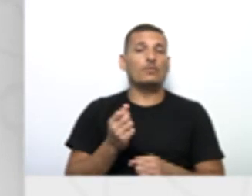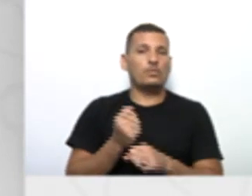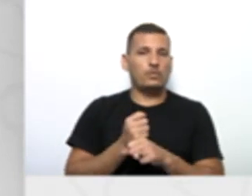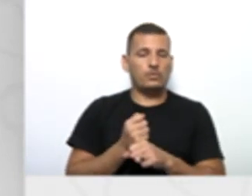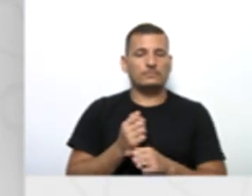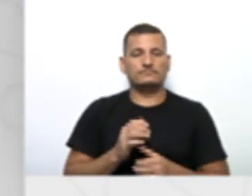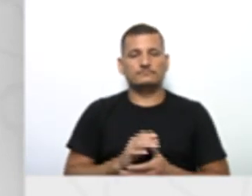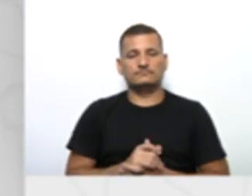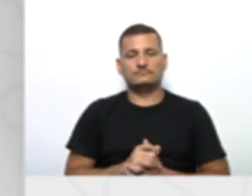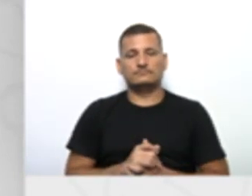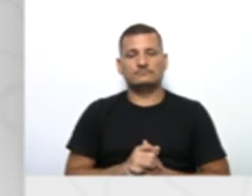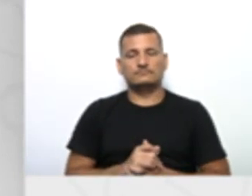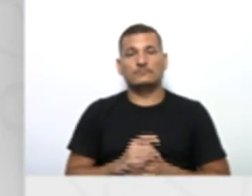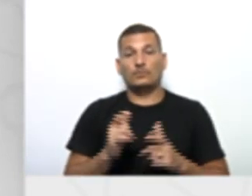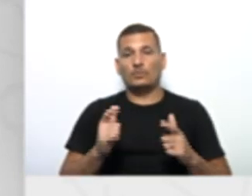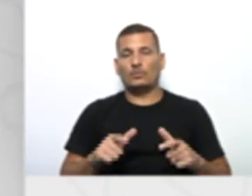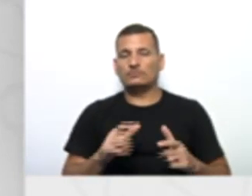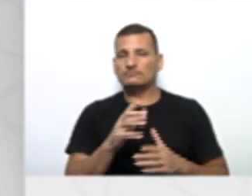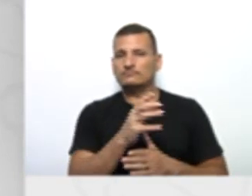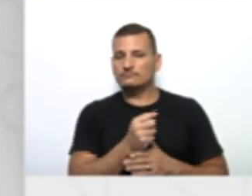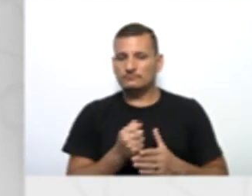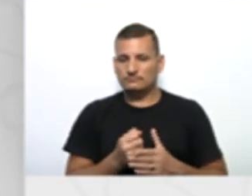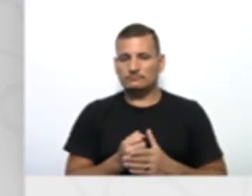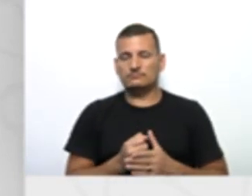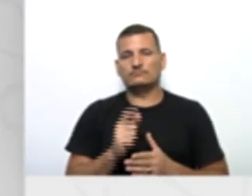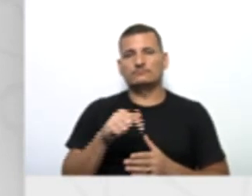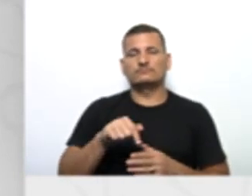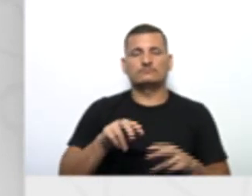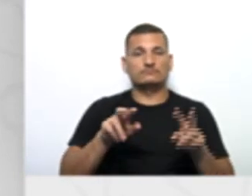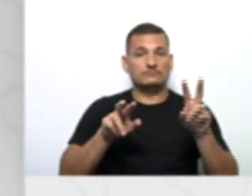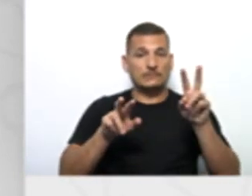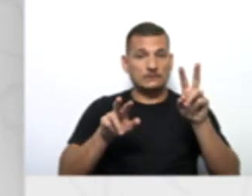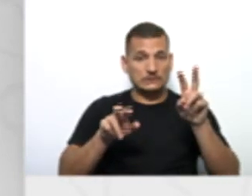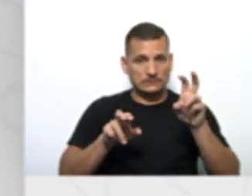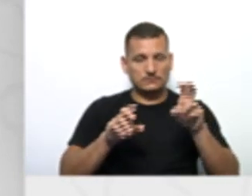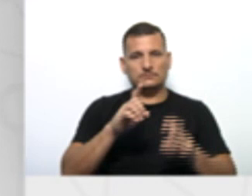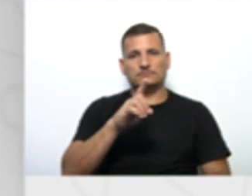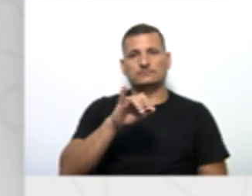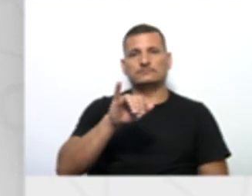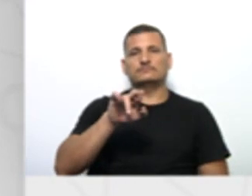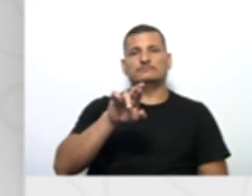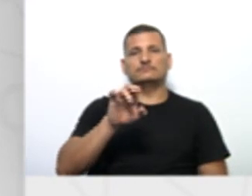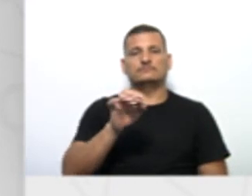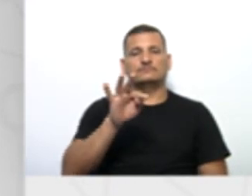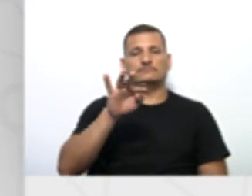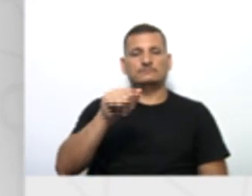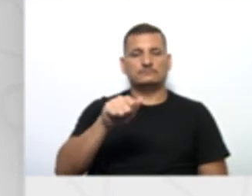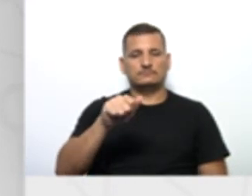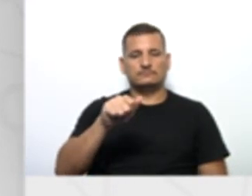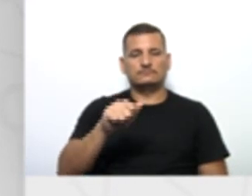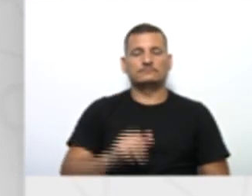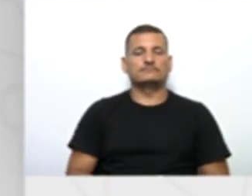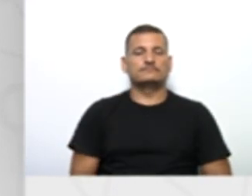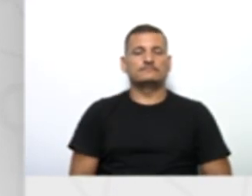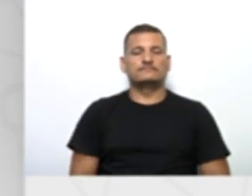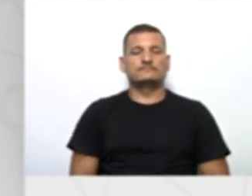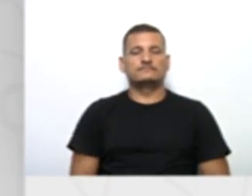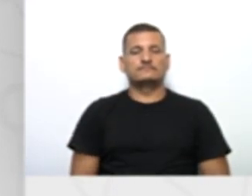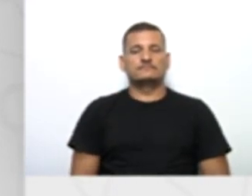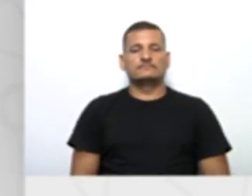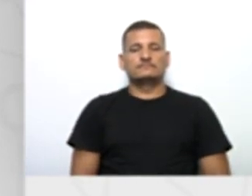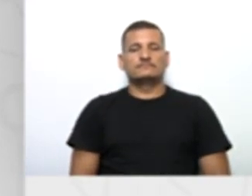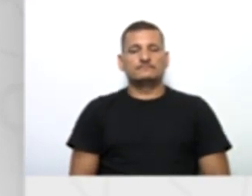da obra da onde eu tirei. Essa é a forma de fazer uma citação direta. Então, é entre aspas e entre